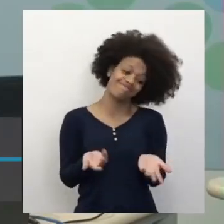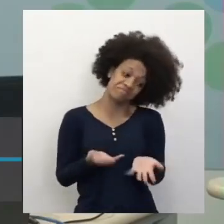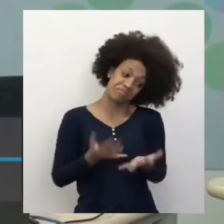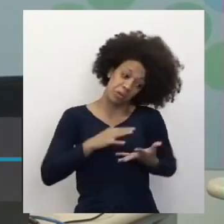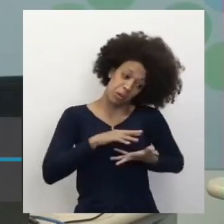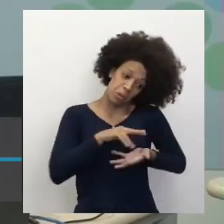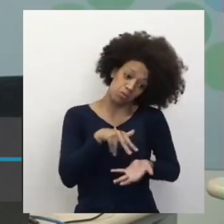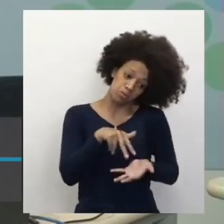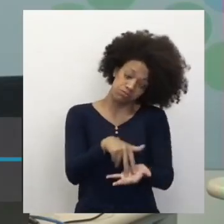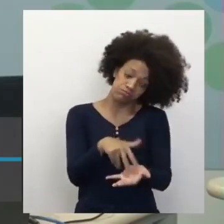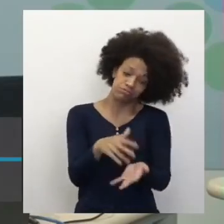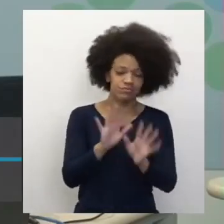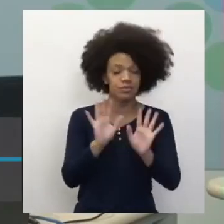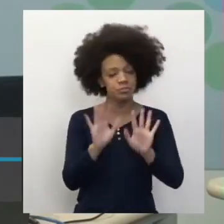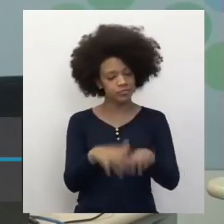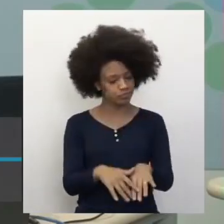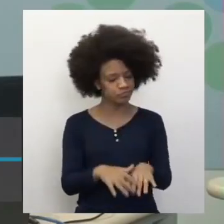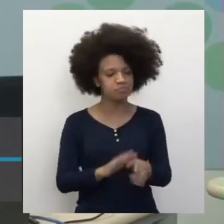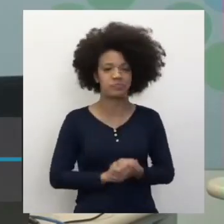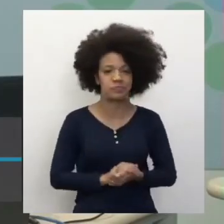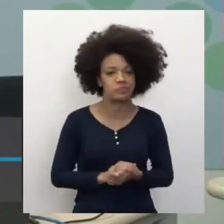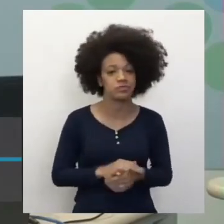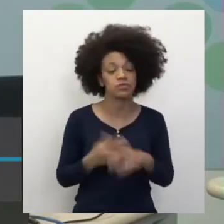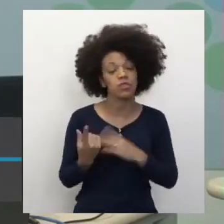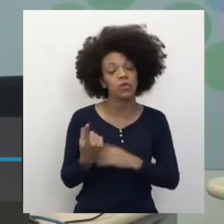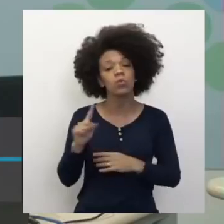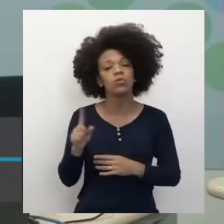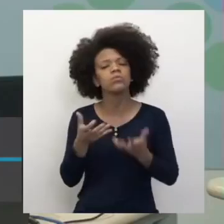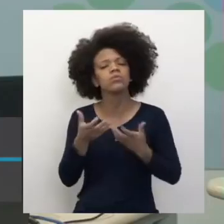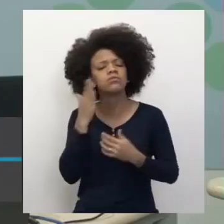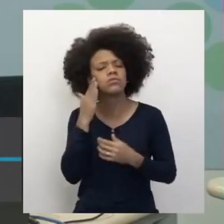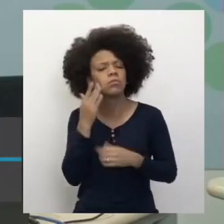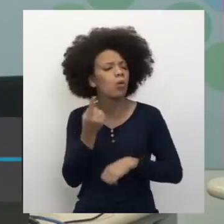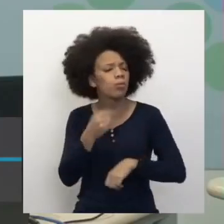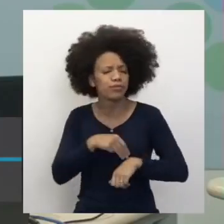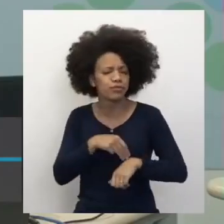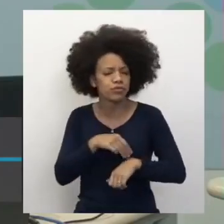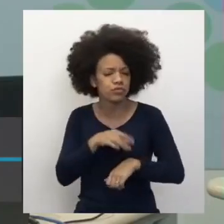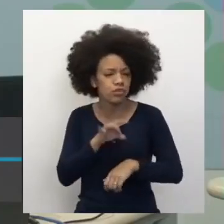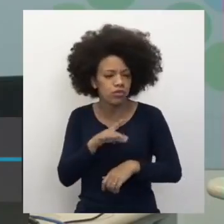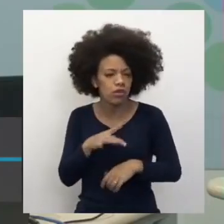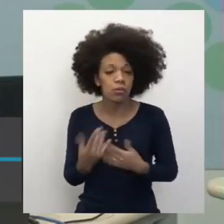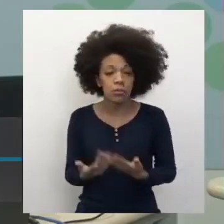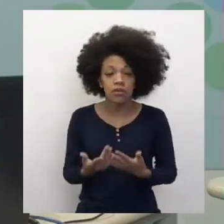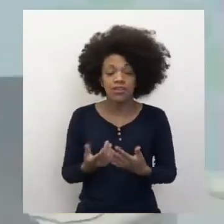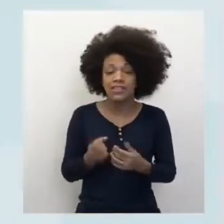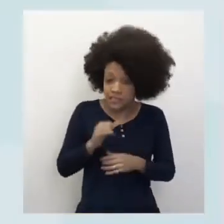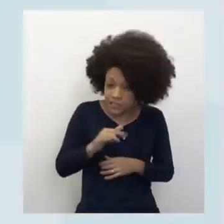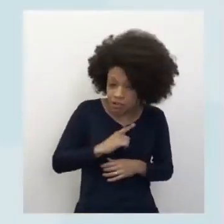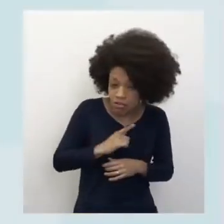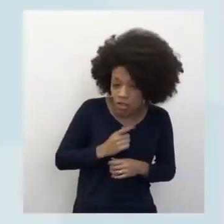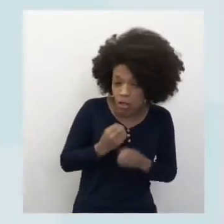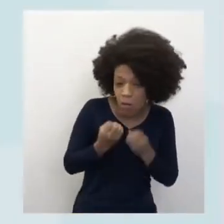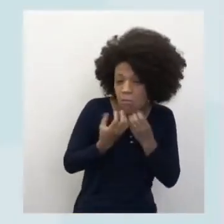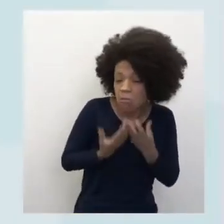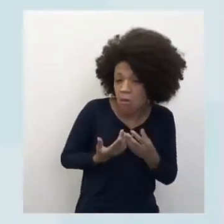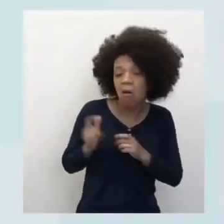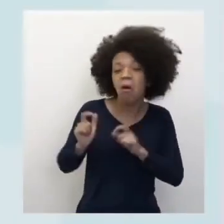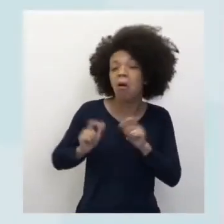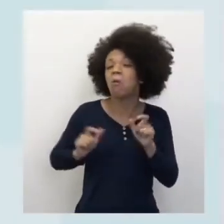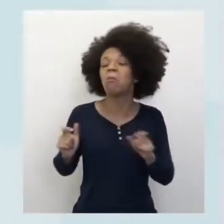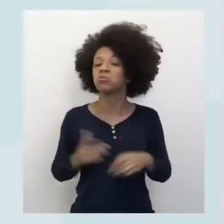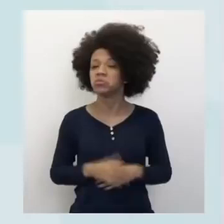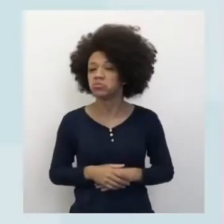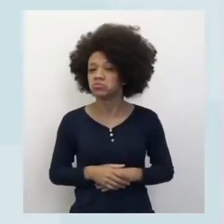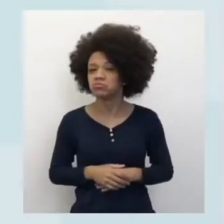né? Mas vamos lá. Bom, então por último aí eu quero saber, um minutinho aí, para quem se gerou benefício para alguém esse impacto aí? Para